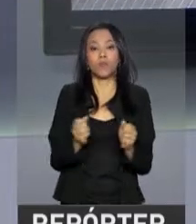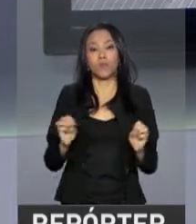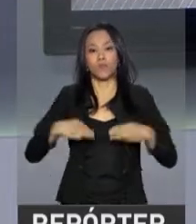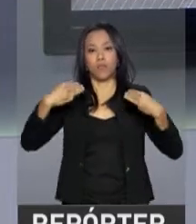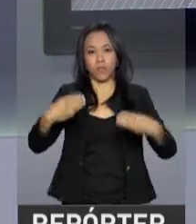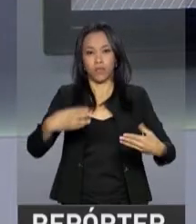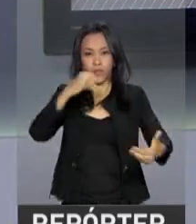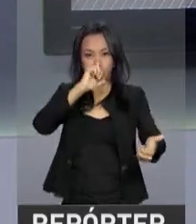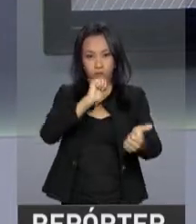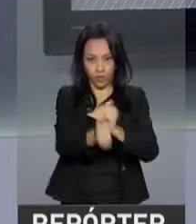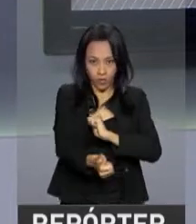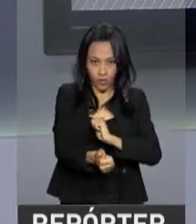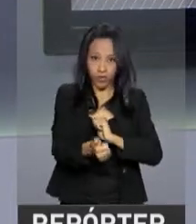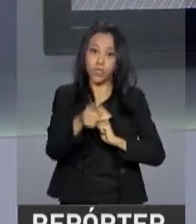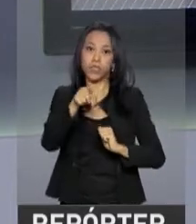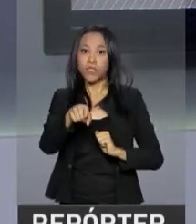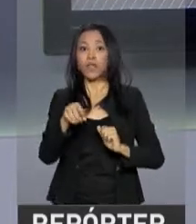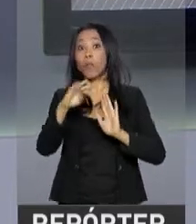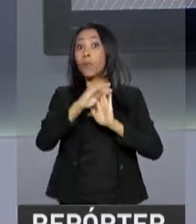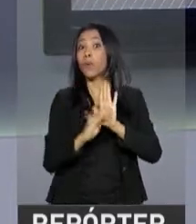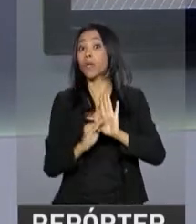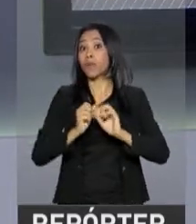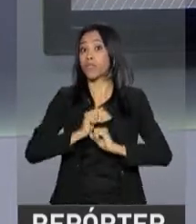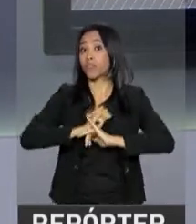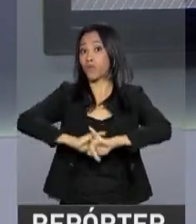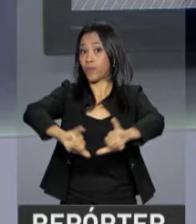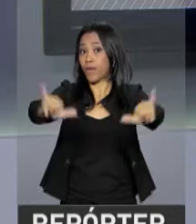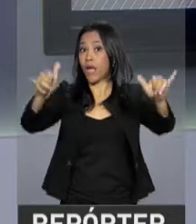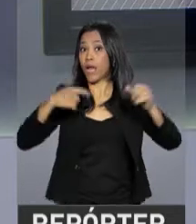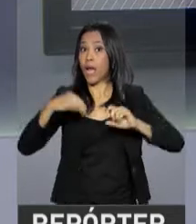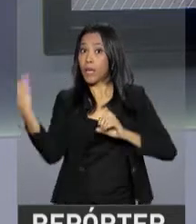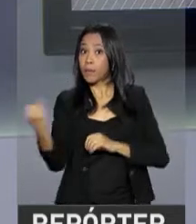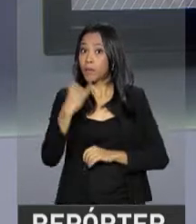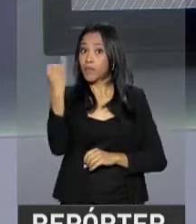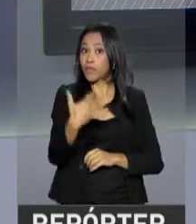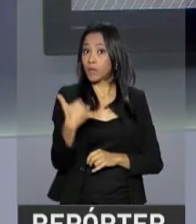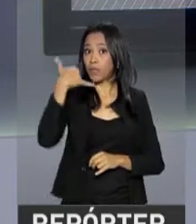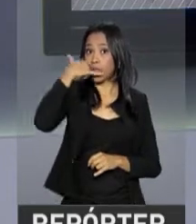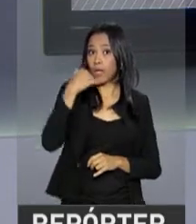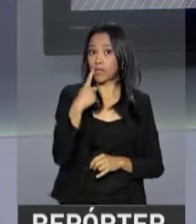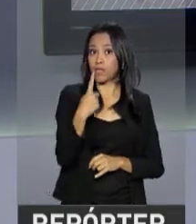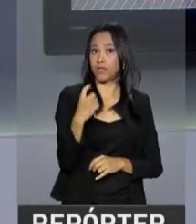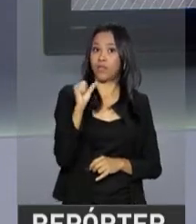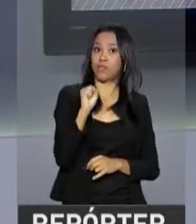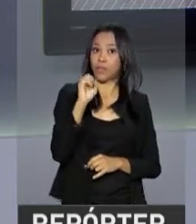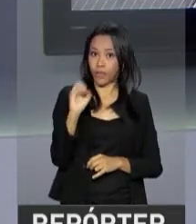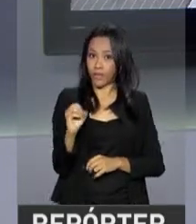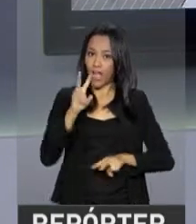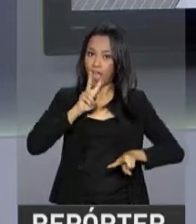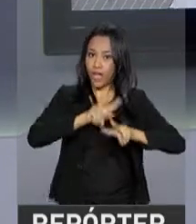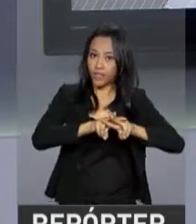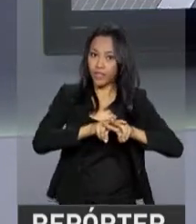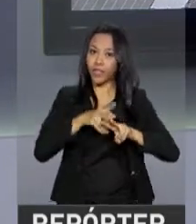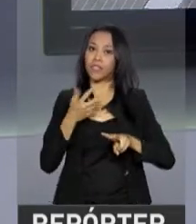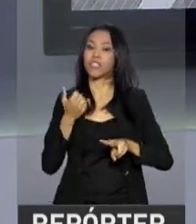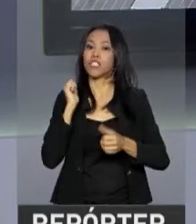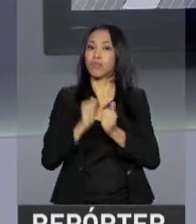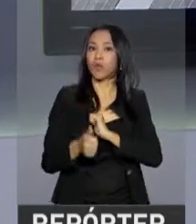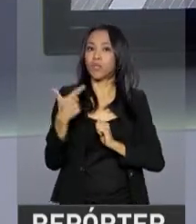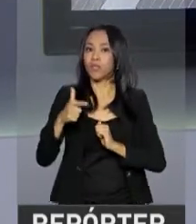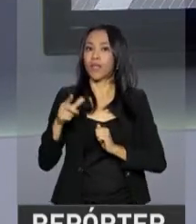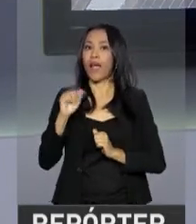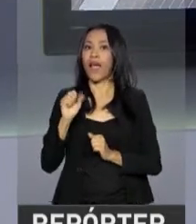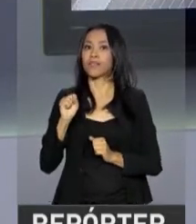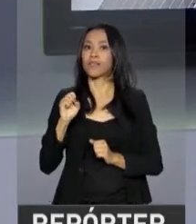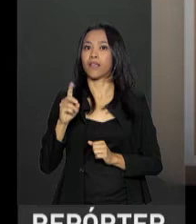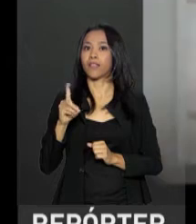esportes em assédio a campanha destaca a importância do ligue 180 e lança a hashtag esporte sem assédio